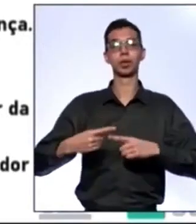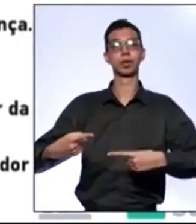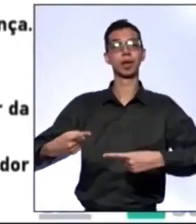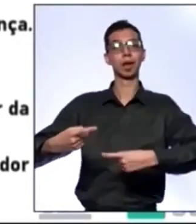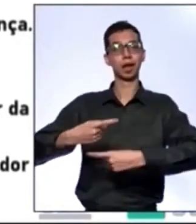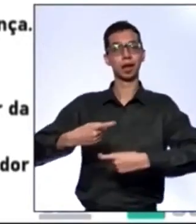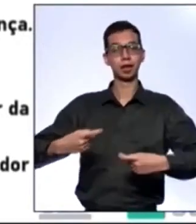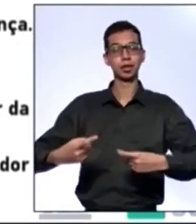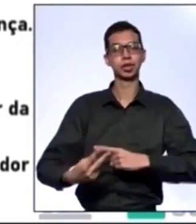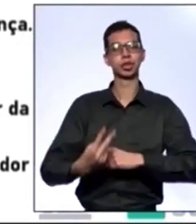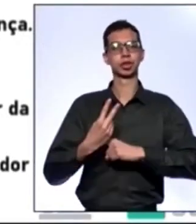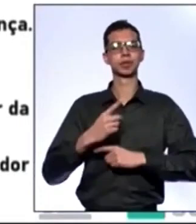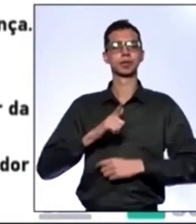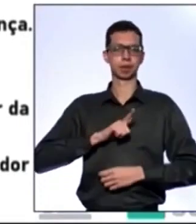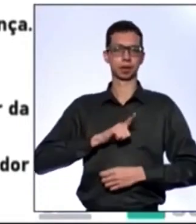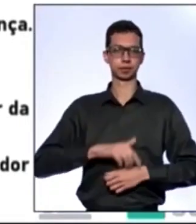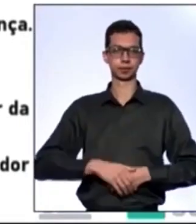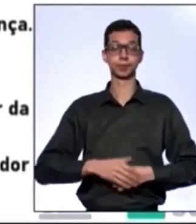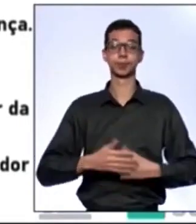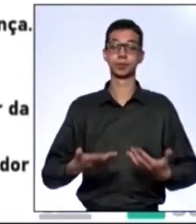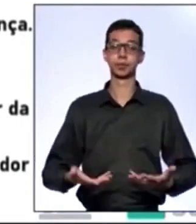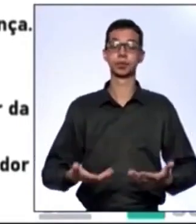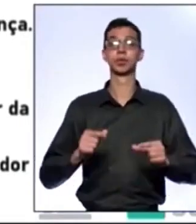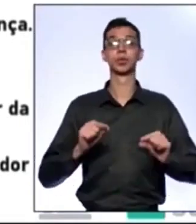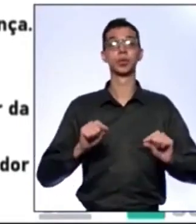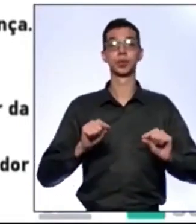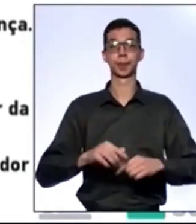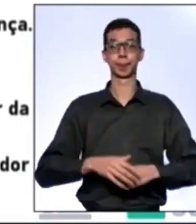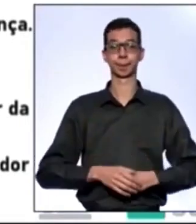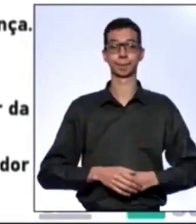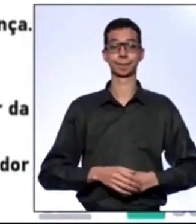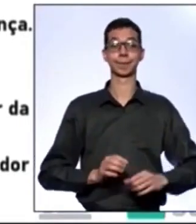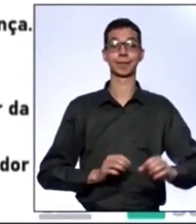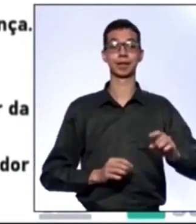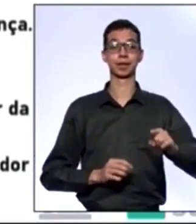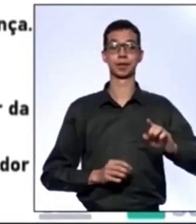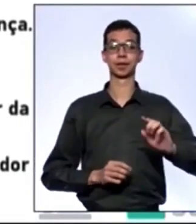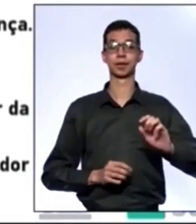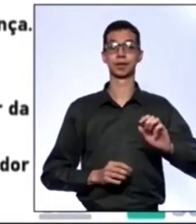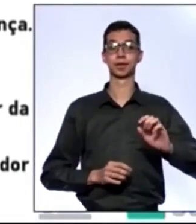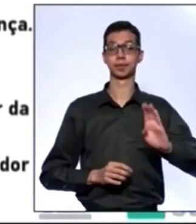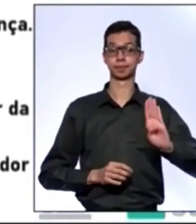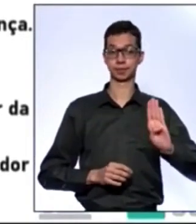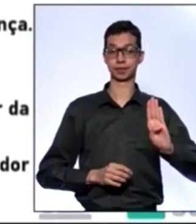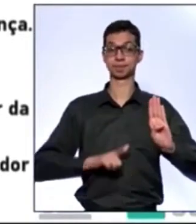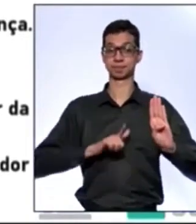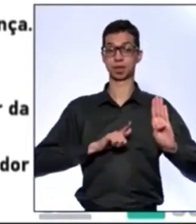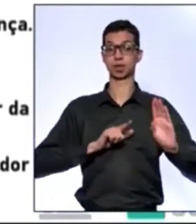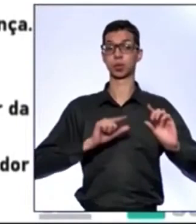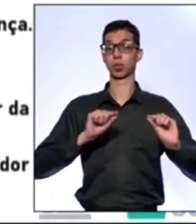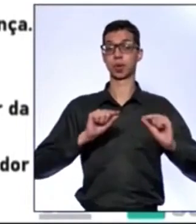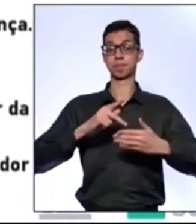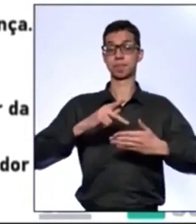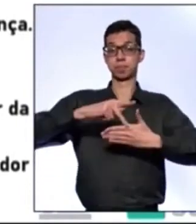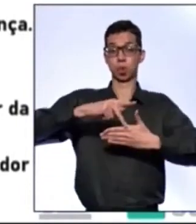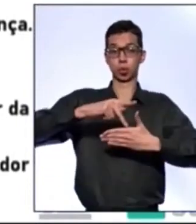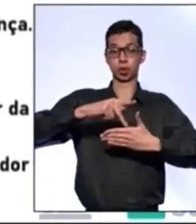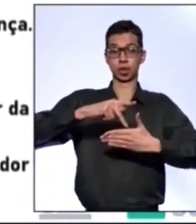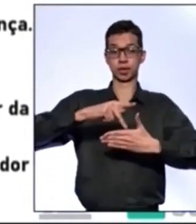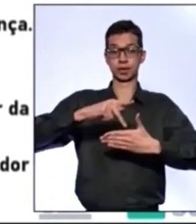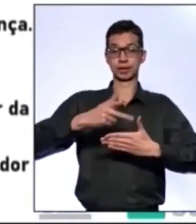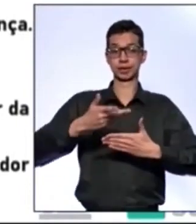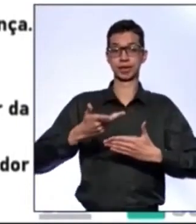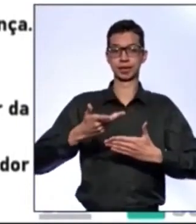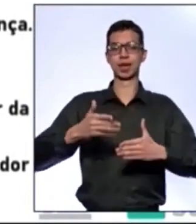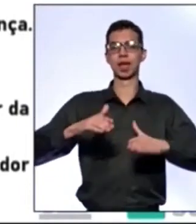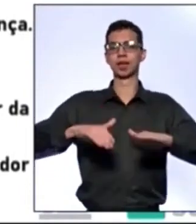B, possui proteínas que eliminam o agente causador da doença? Não, existem moléculas do próprio causador da doença,